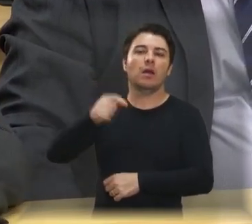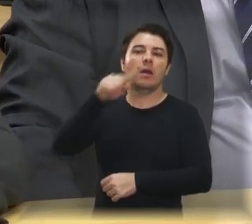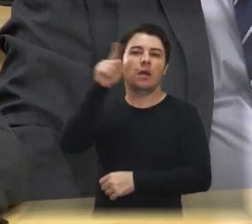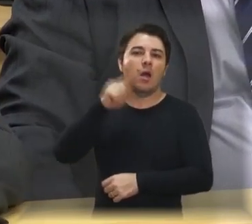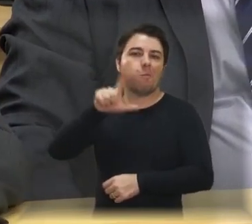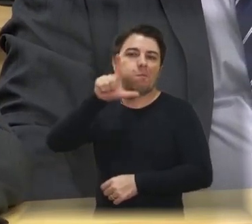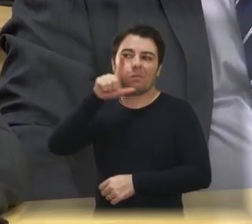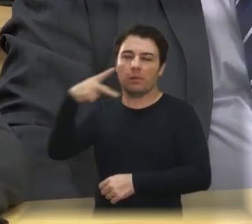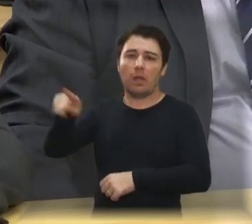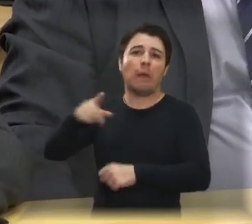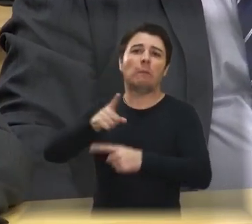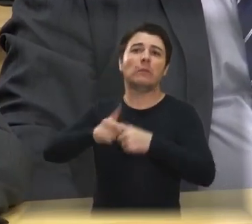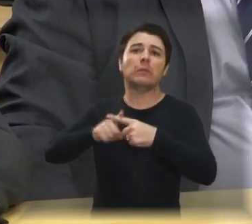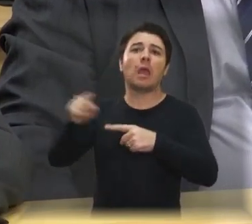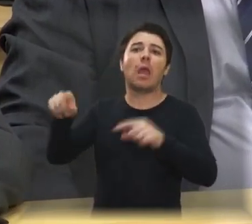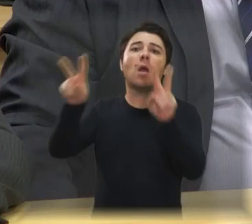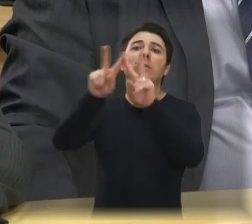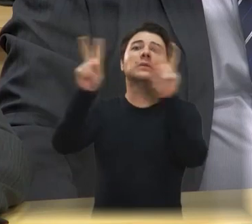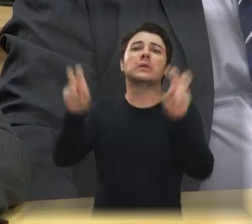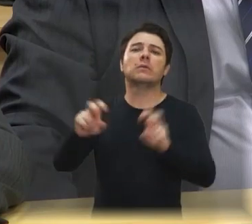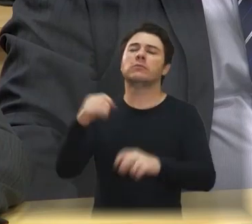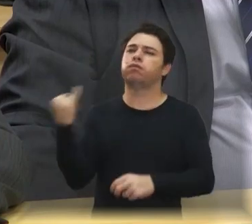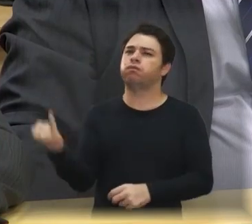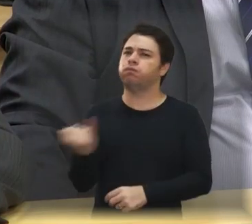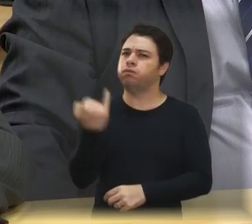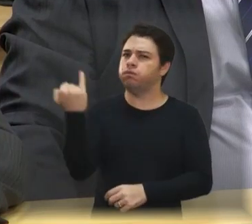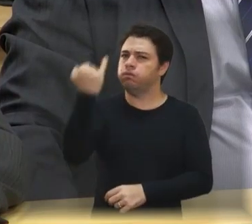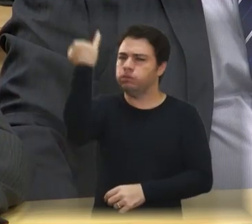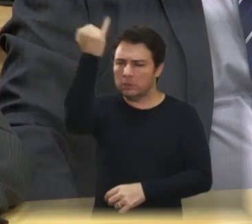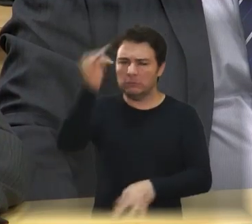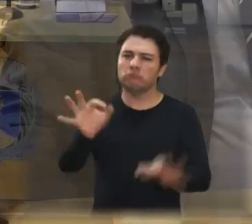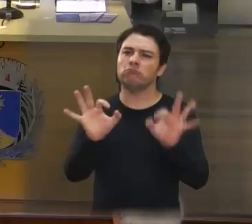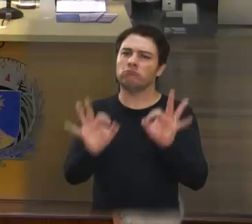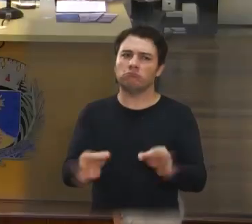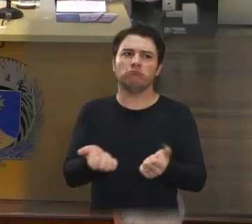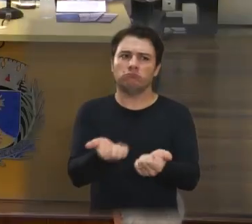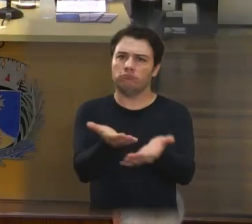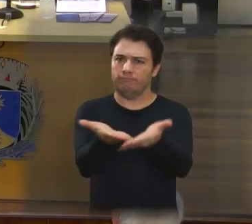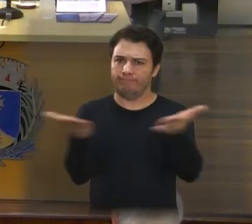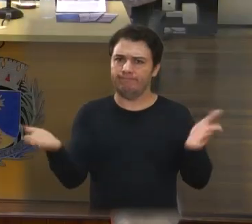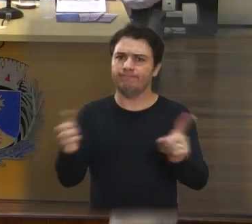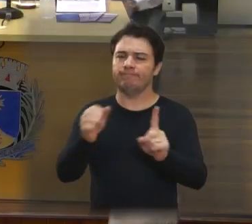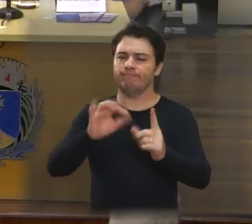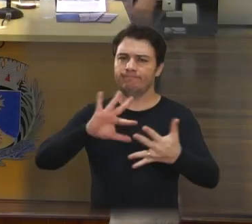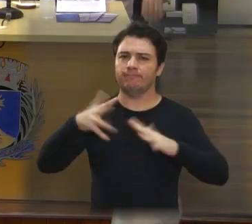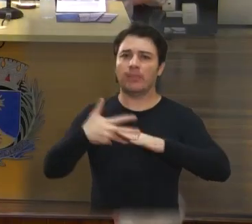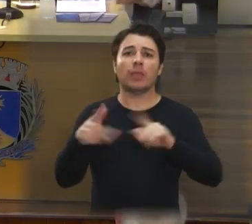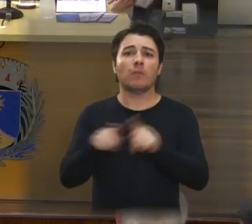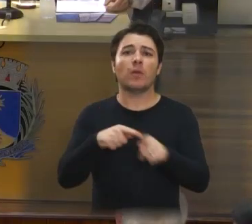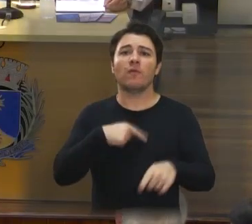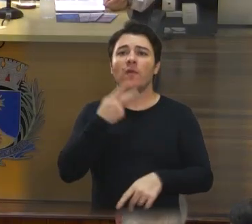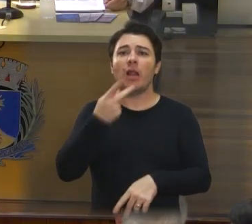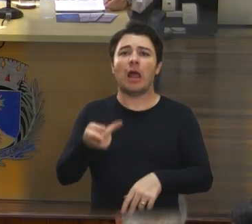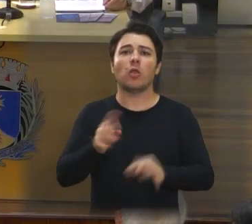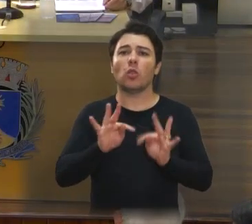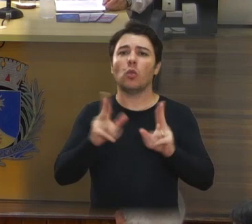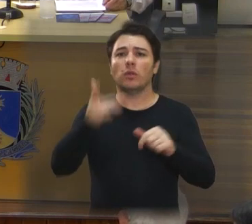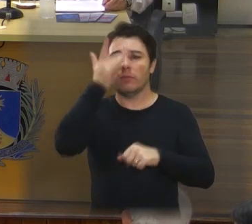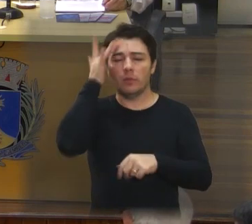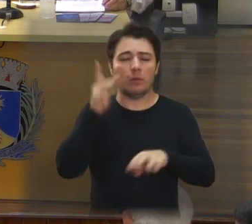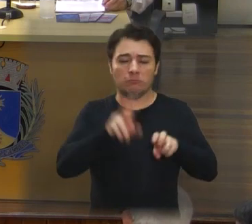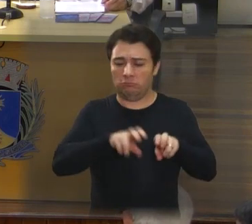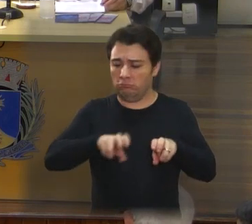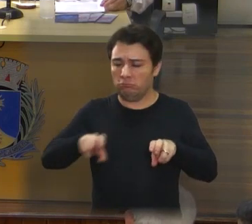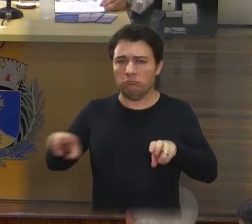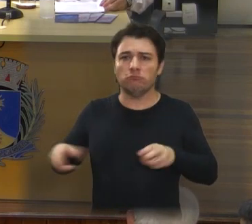chamadas audiência o tema muito oportuno um tema muito caro ao cidadão e na pessoa dele cumprimentar todos